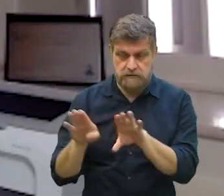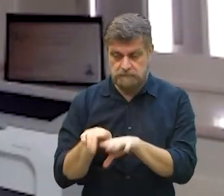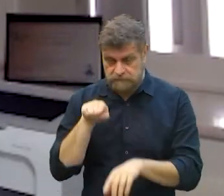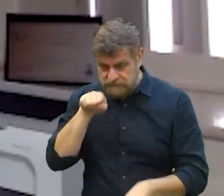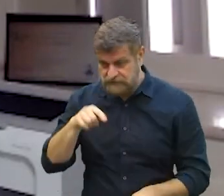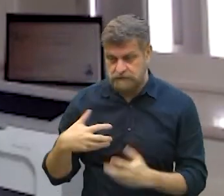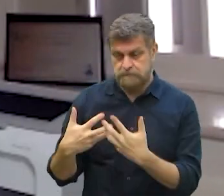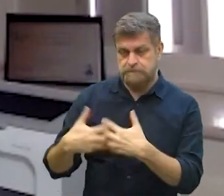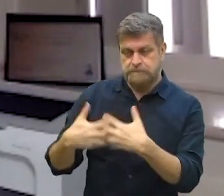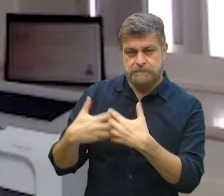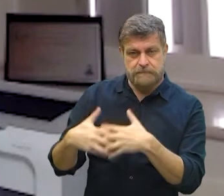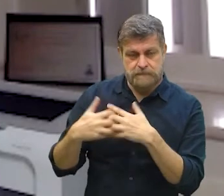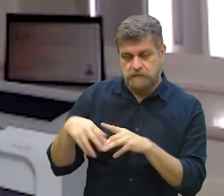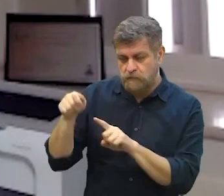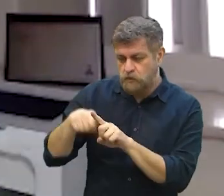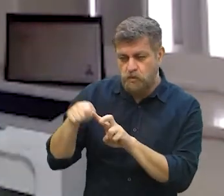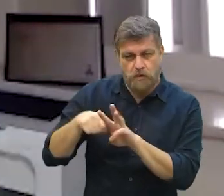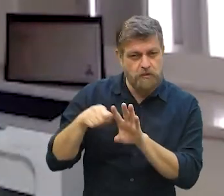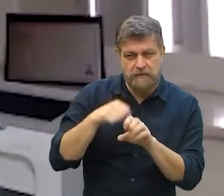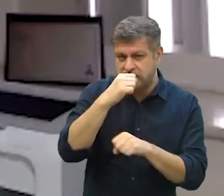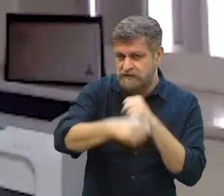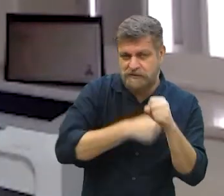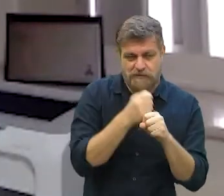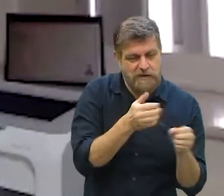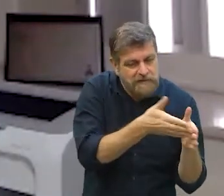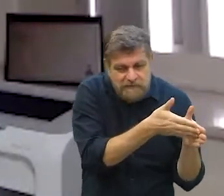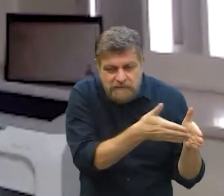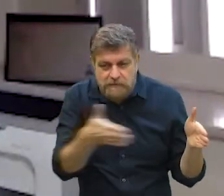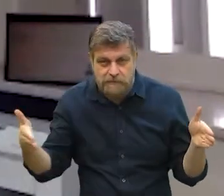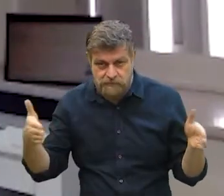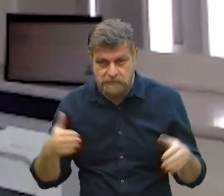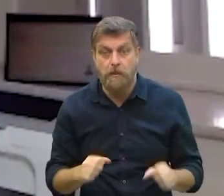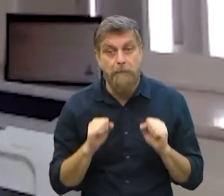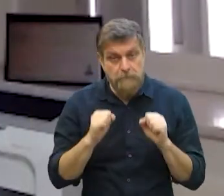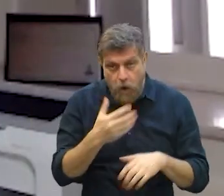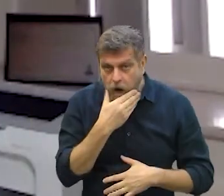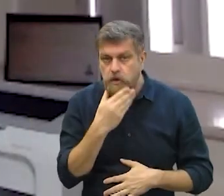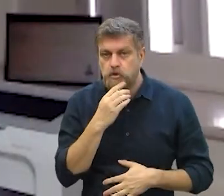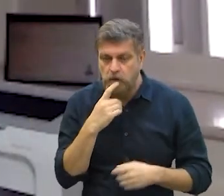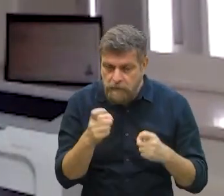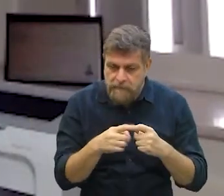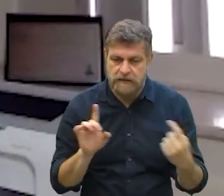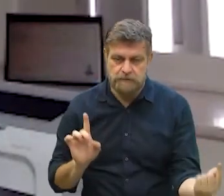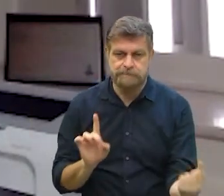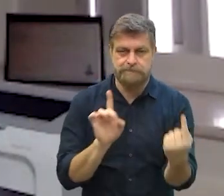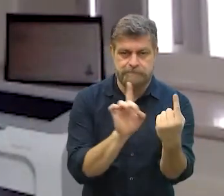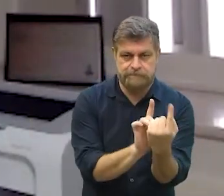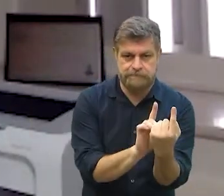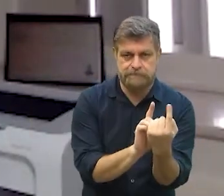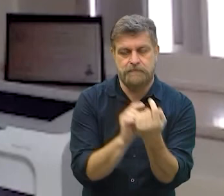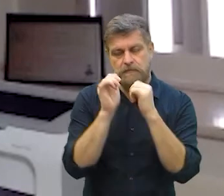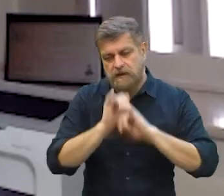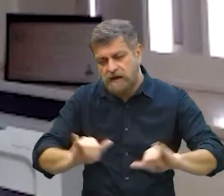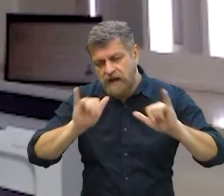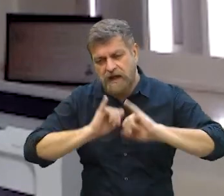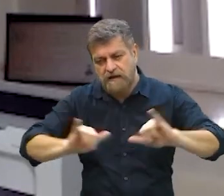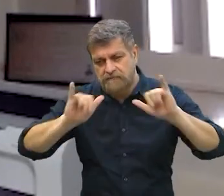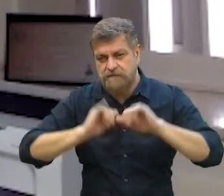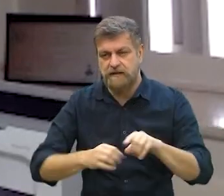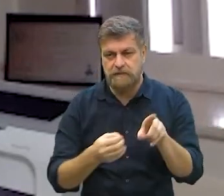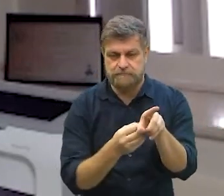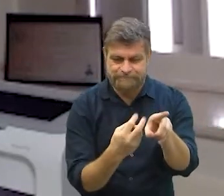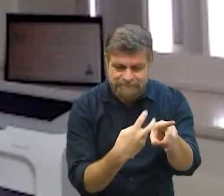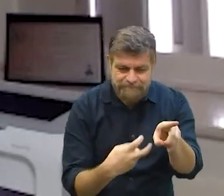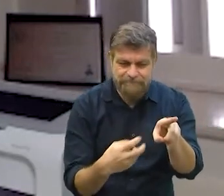a medicina está aí disponível todos os meses do ano para os nossos pacientes. Então, a gente tem que falar bastante sobre